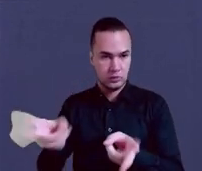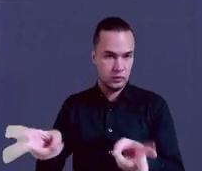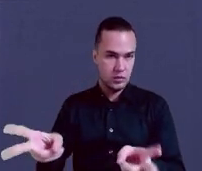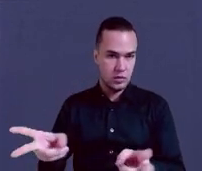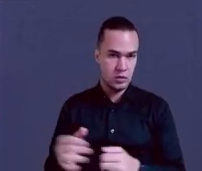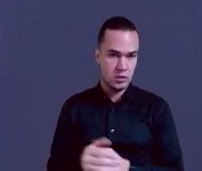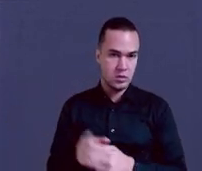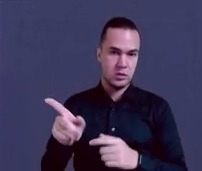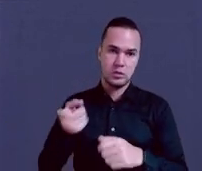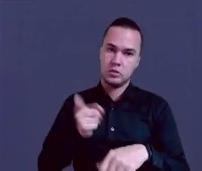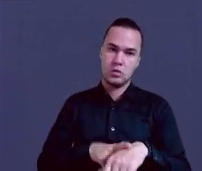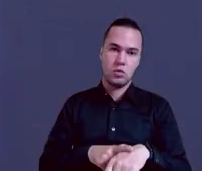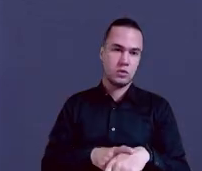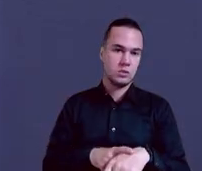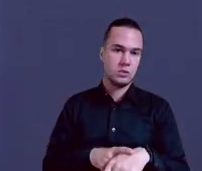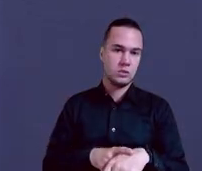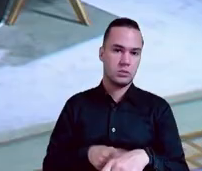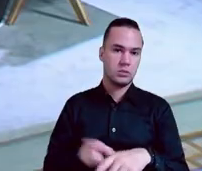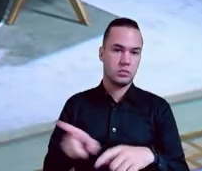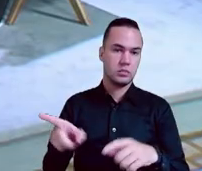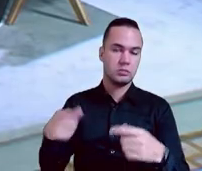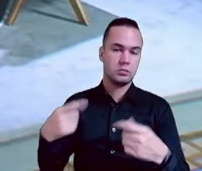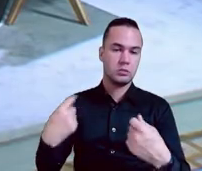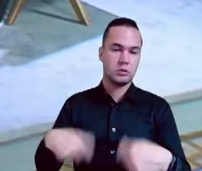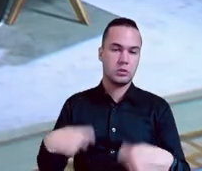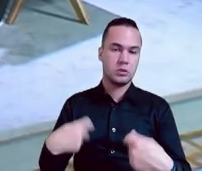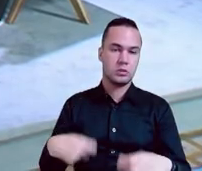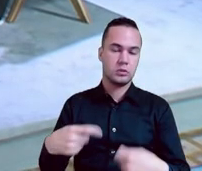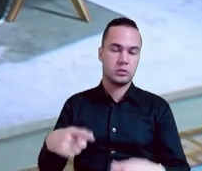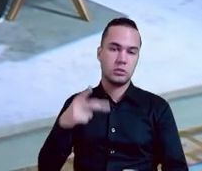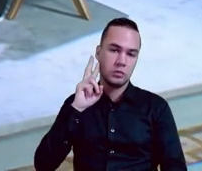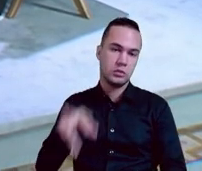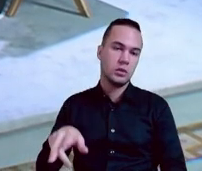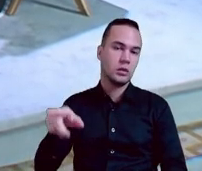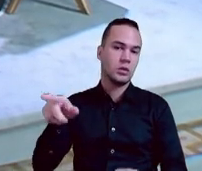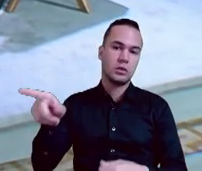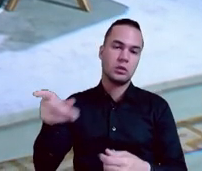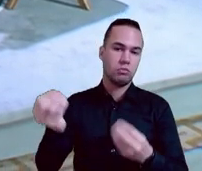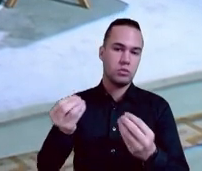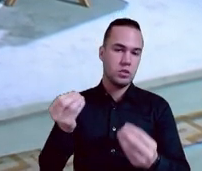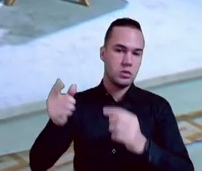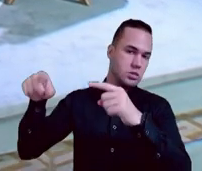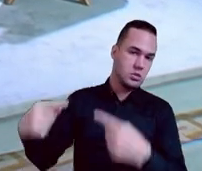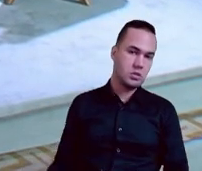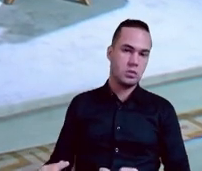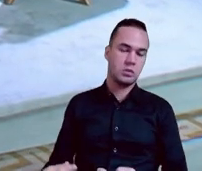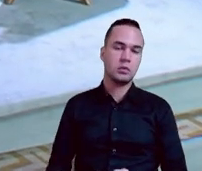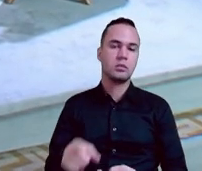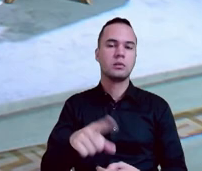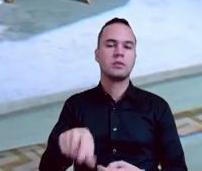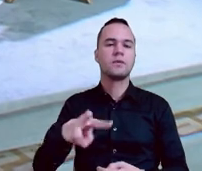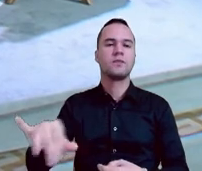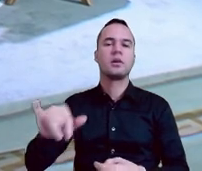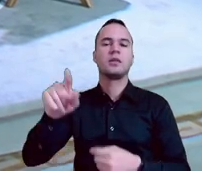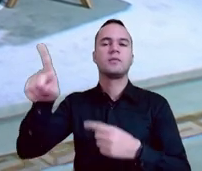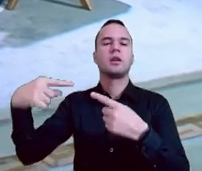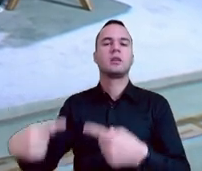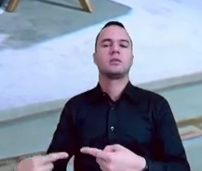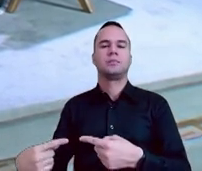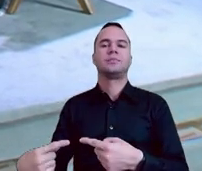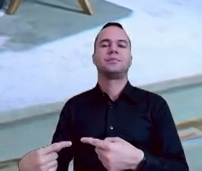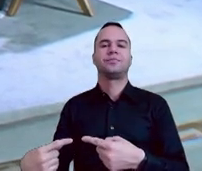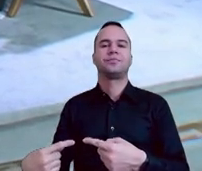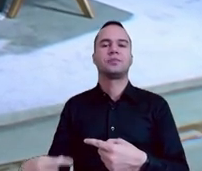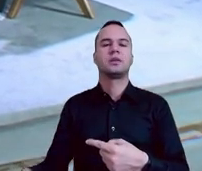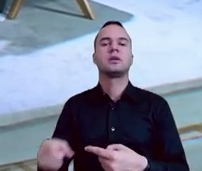chegaram uma hora que tiveram que encarar o mercado e quando elas estão vindo encarar o mercado né como é que você